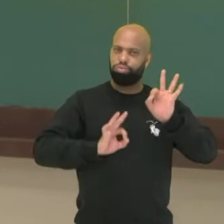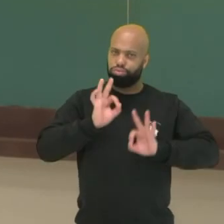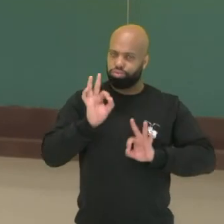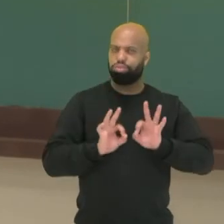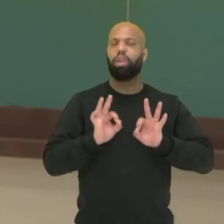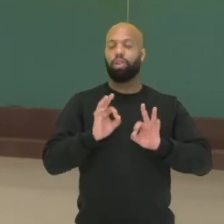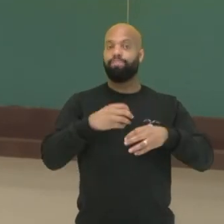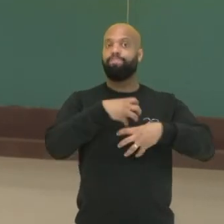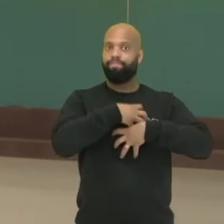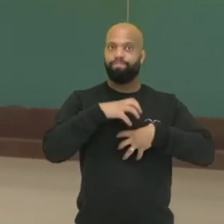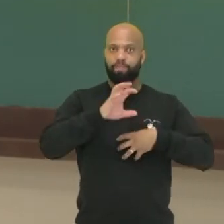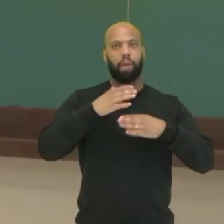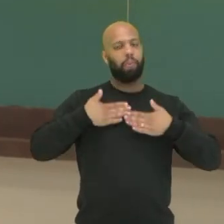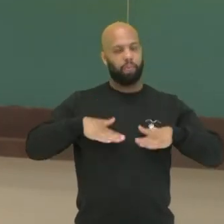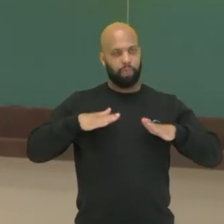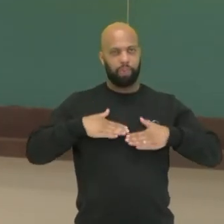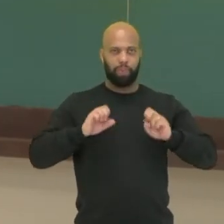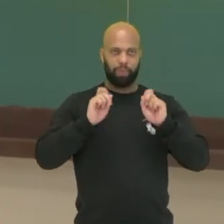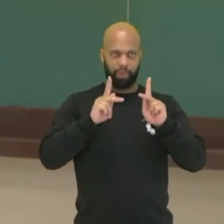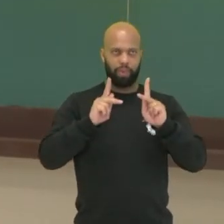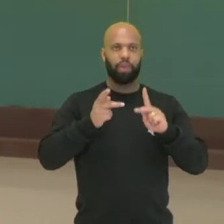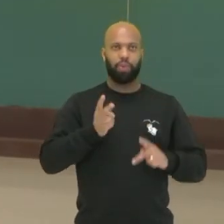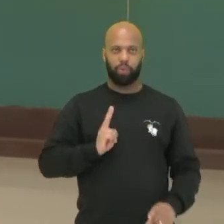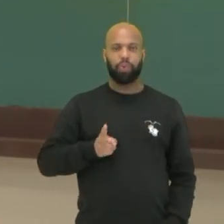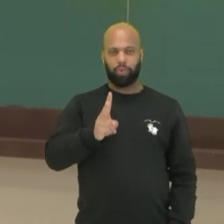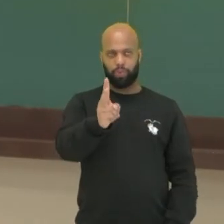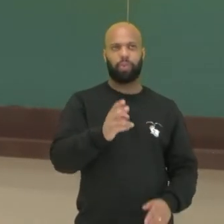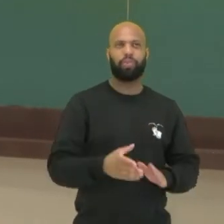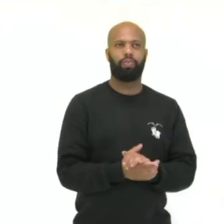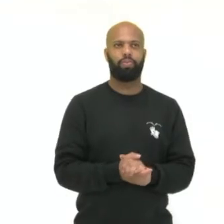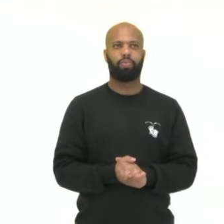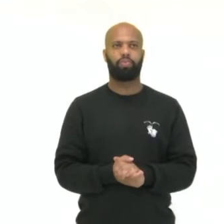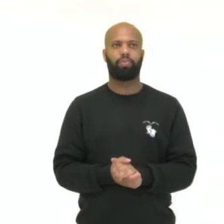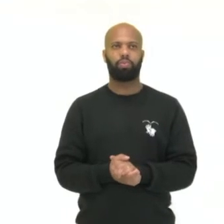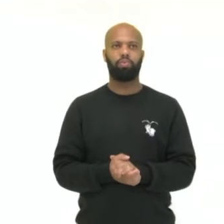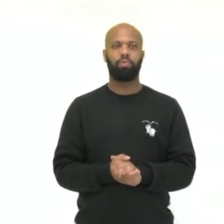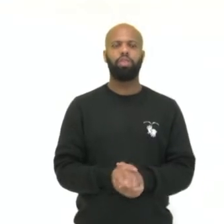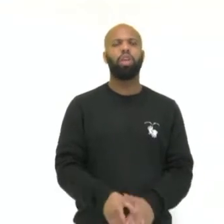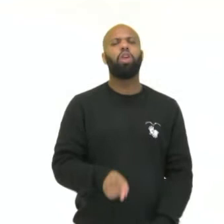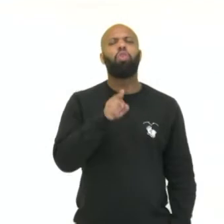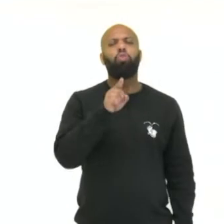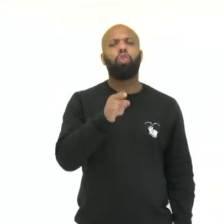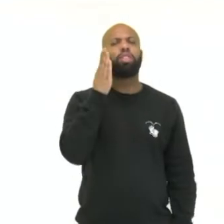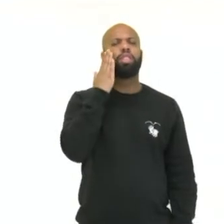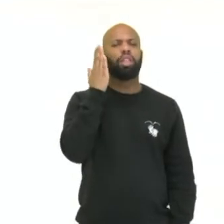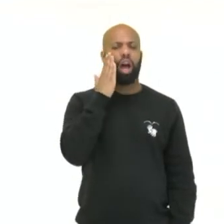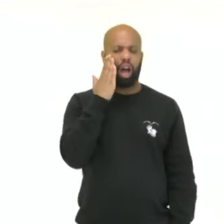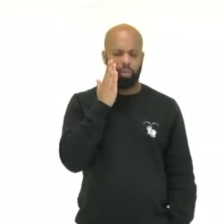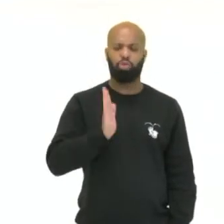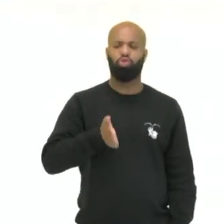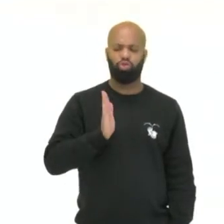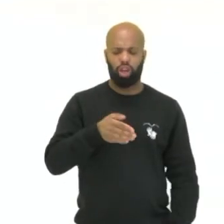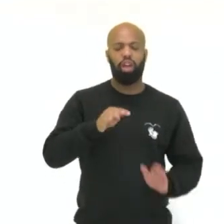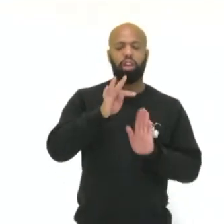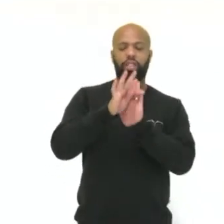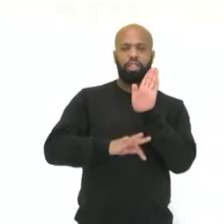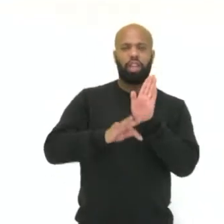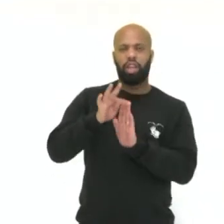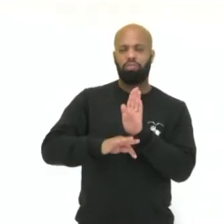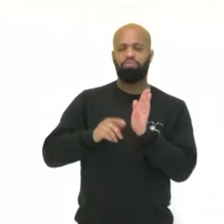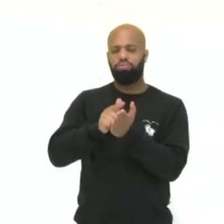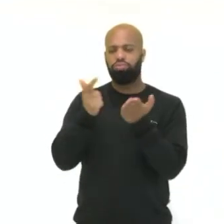maneira tranquila. Vamos acompanhando lá então? Você já sabe que os textos jornalísticos têm como